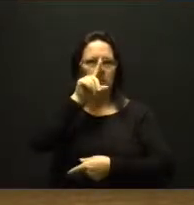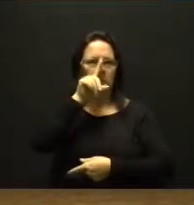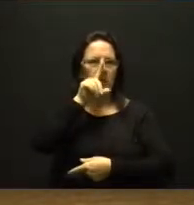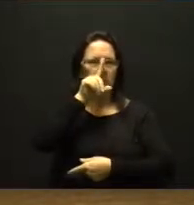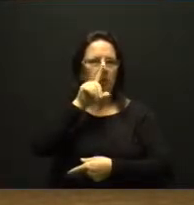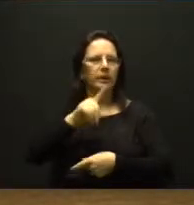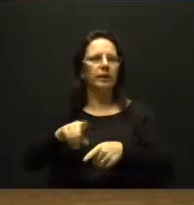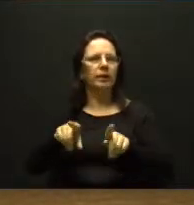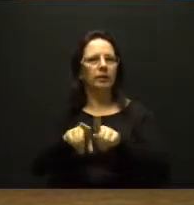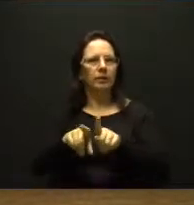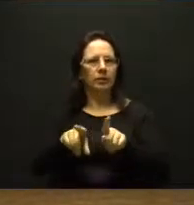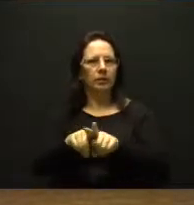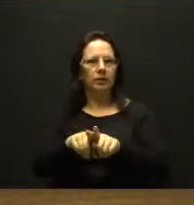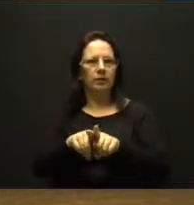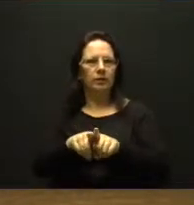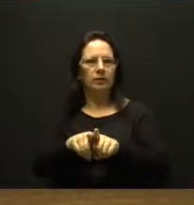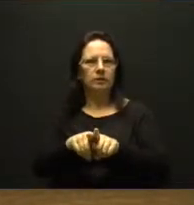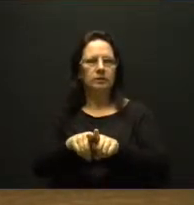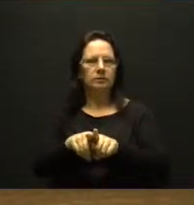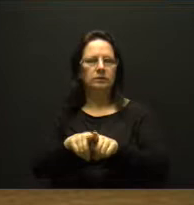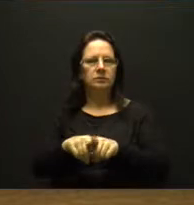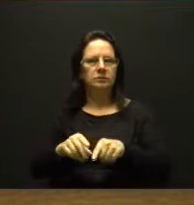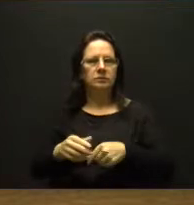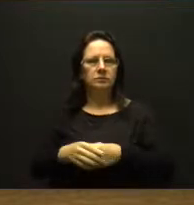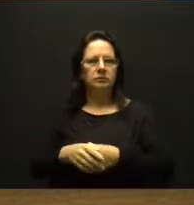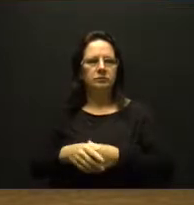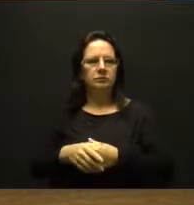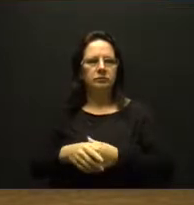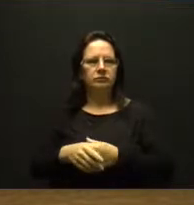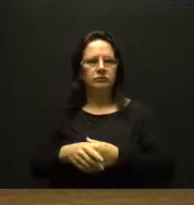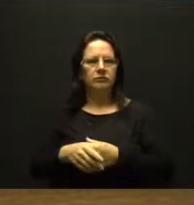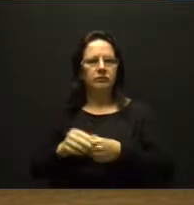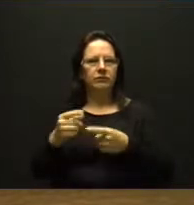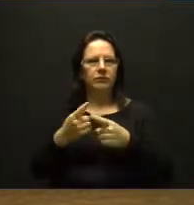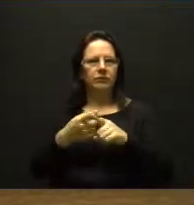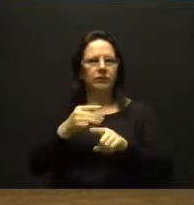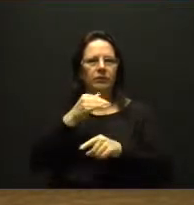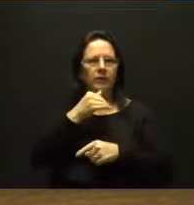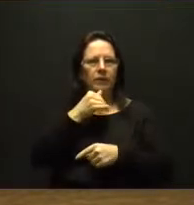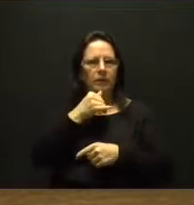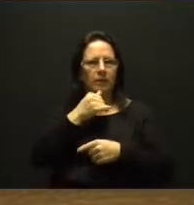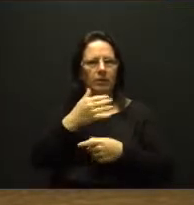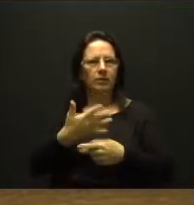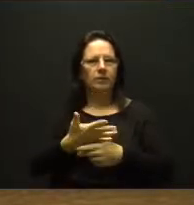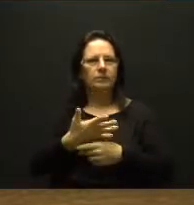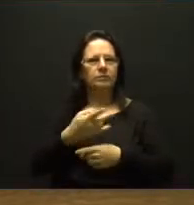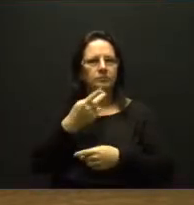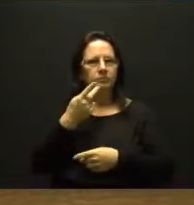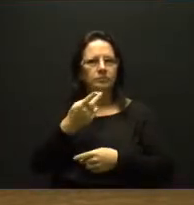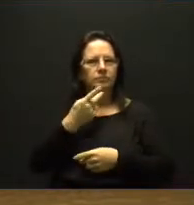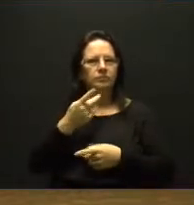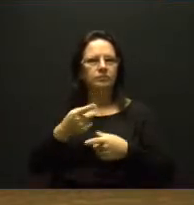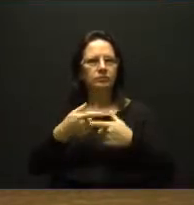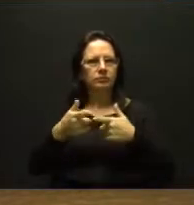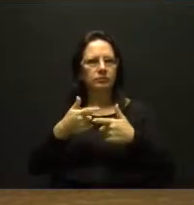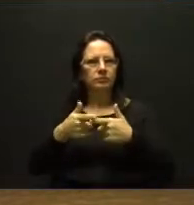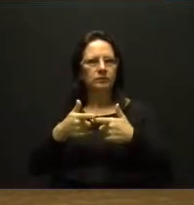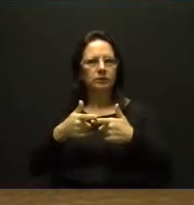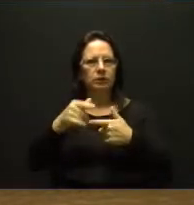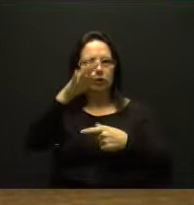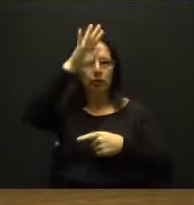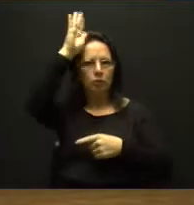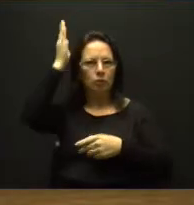por outro lado infelizmente neste momento quando se fala da saída dos bombeiros